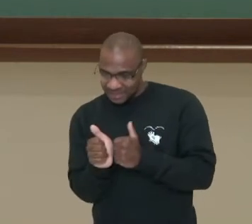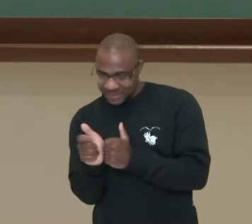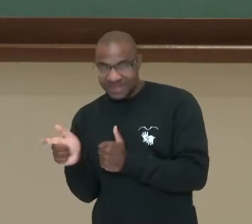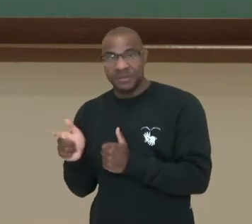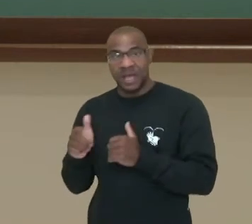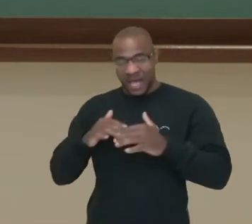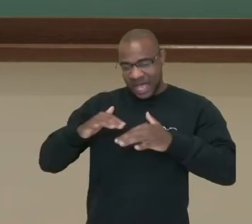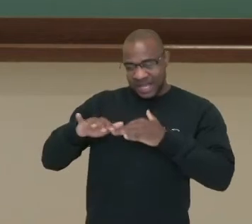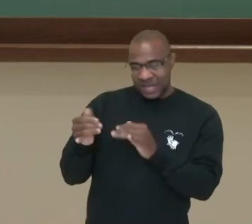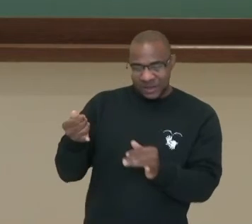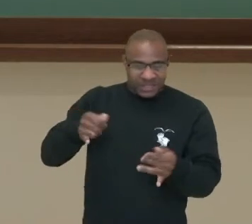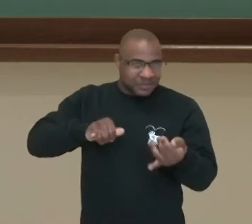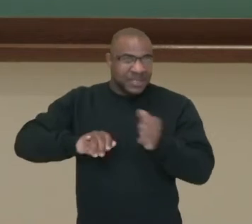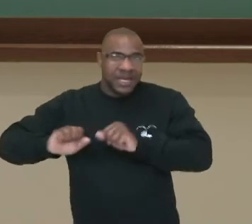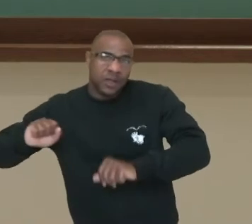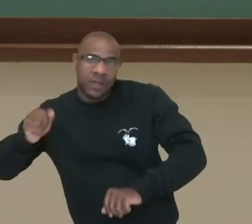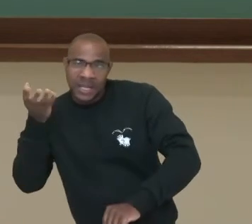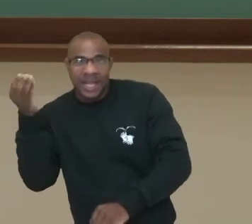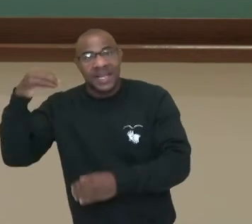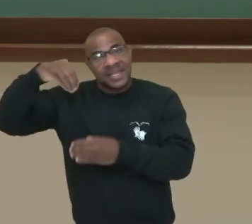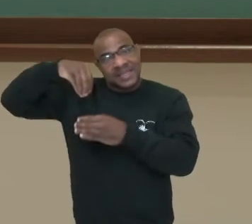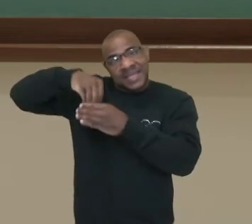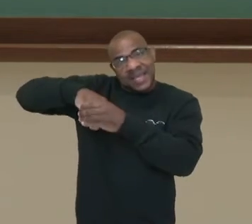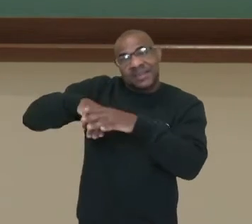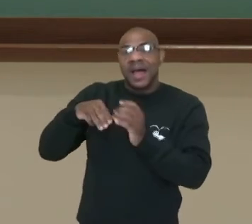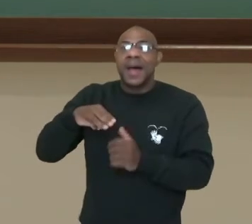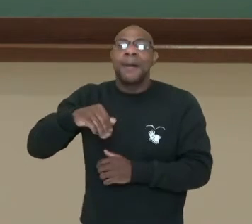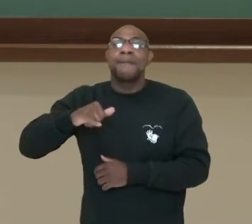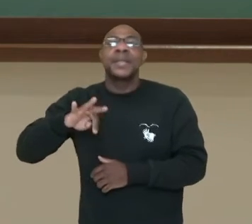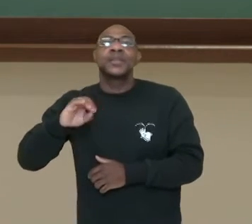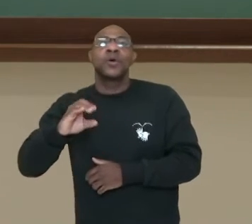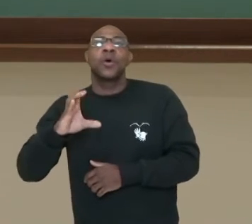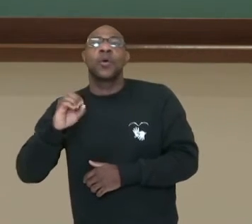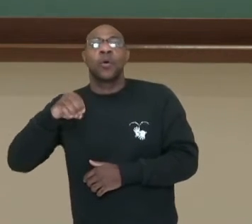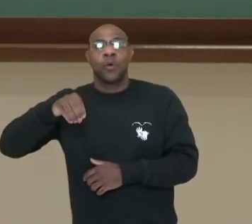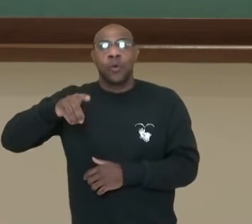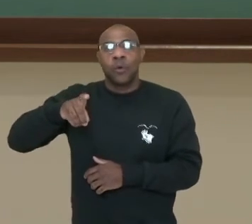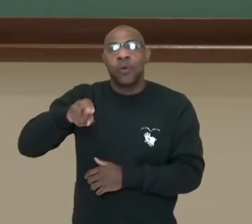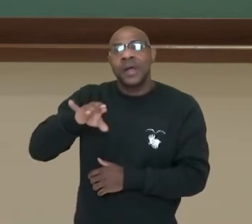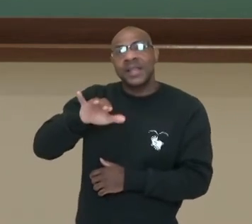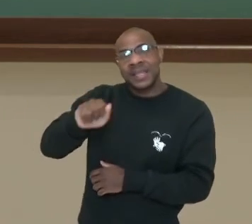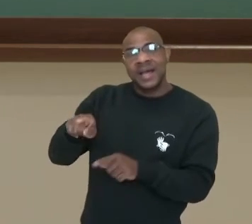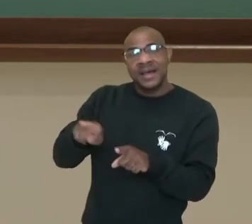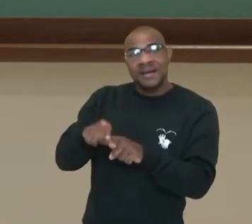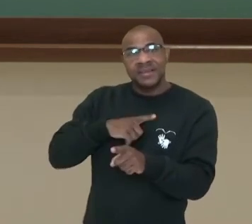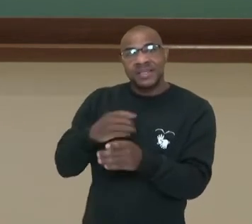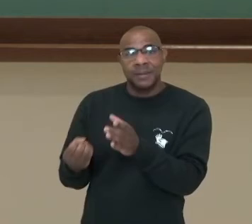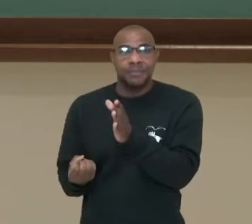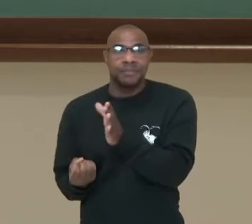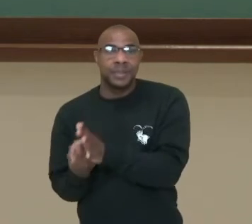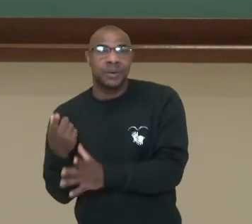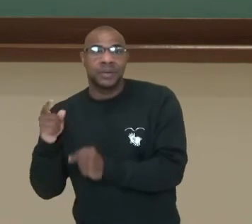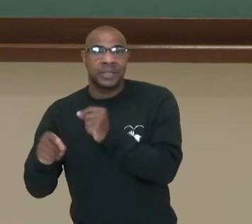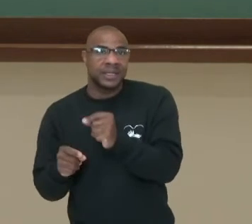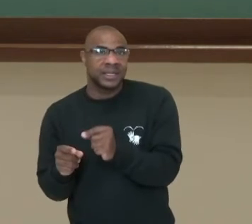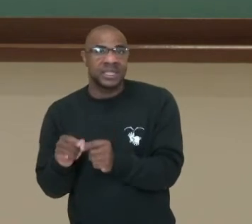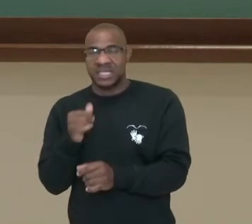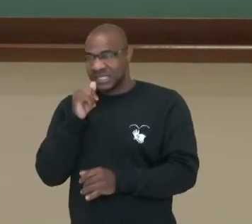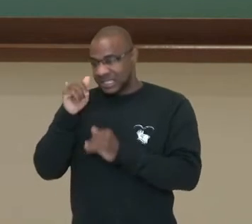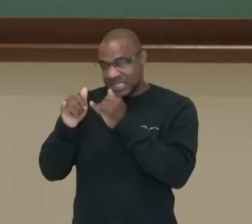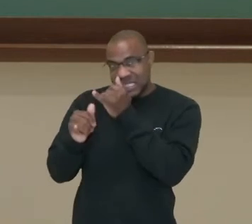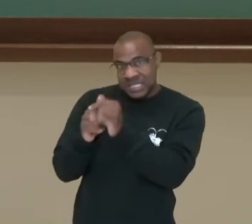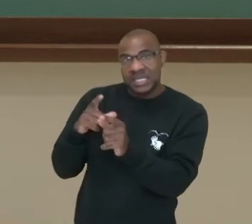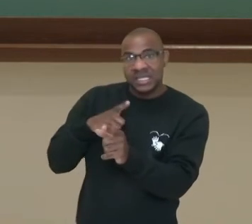reações químicas que acontecem ali dentro da mitocôndria e que vamos ter ali a produção de moléculas de energia, né?